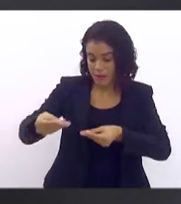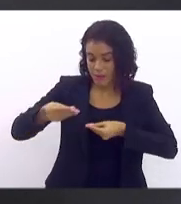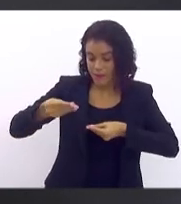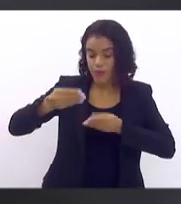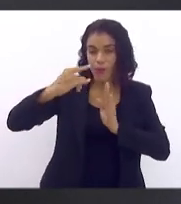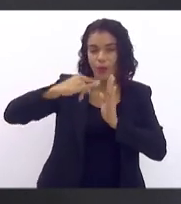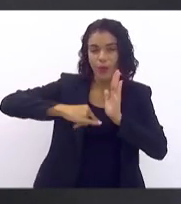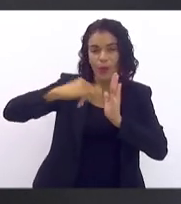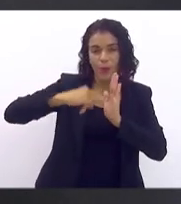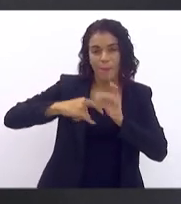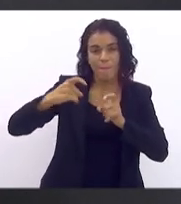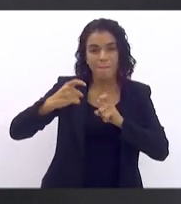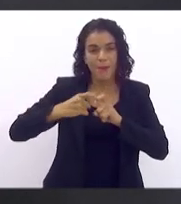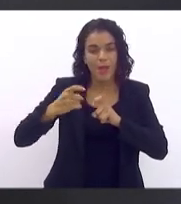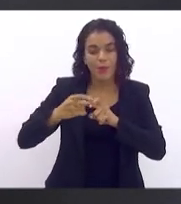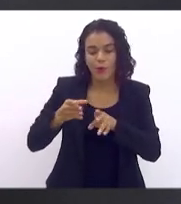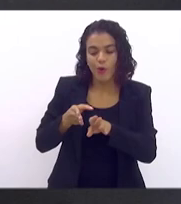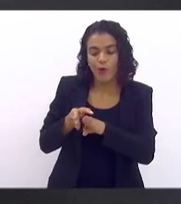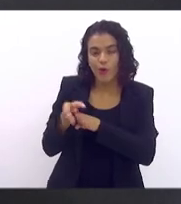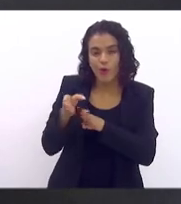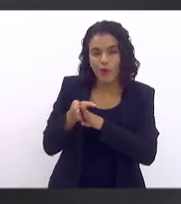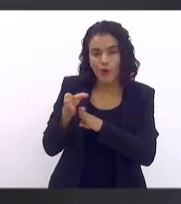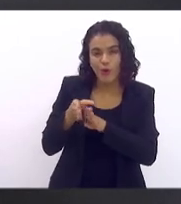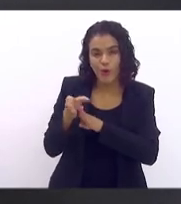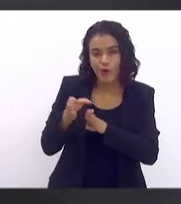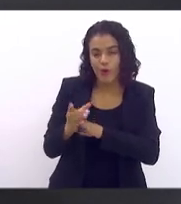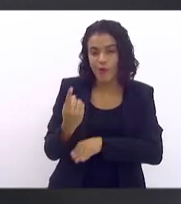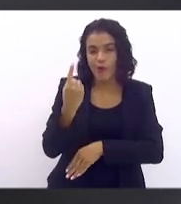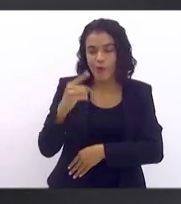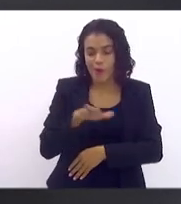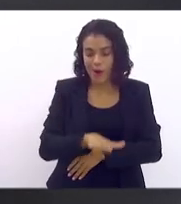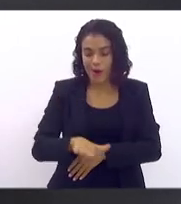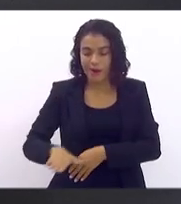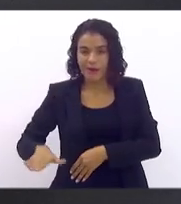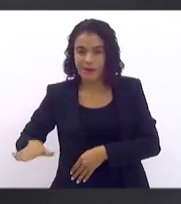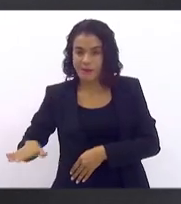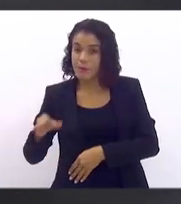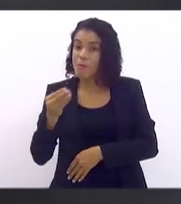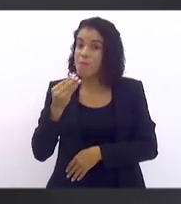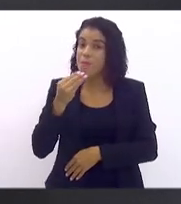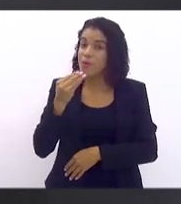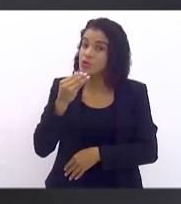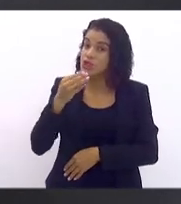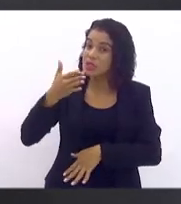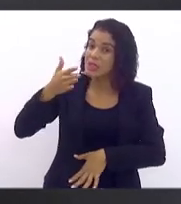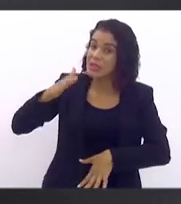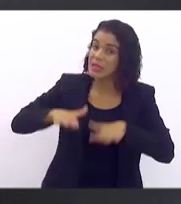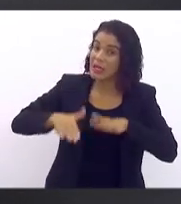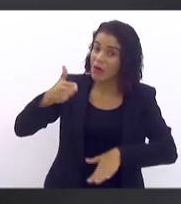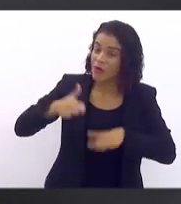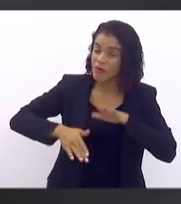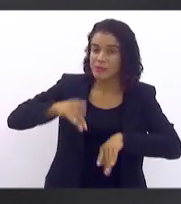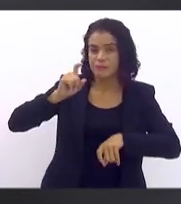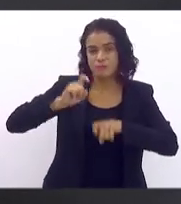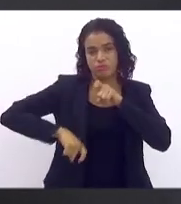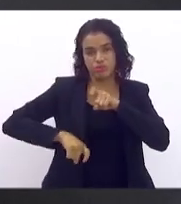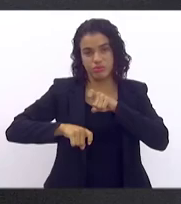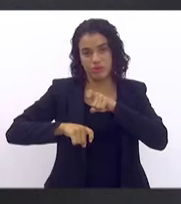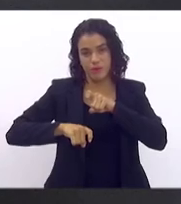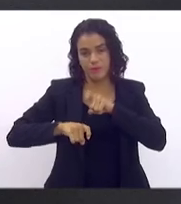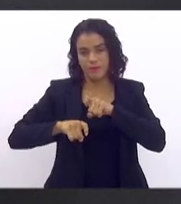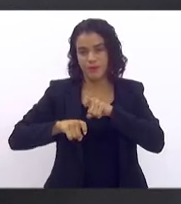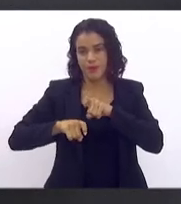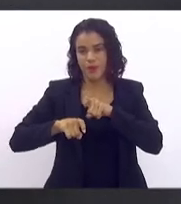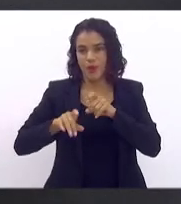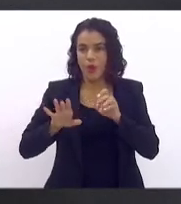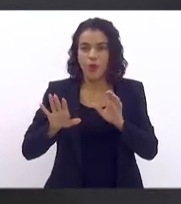médico que orientava, né, que uma criança poderia ter sido vítima de uma violência sexual. Eu não estou